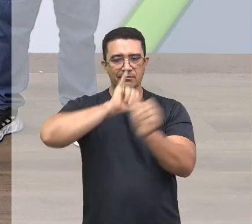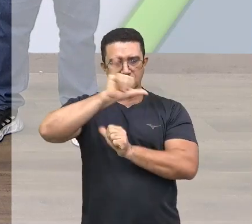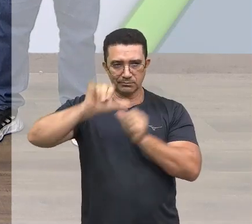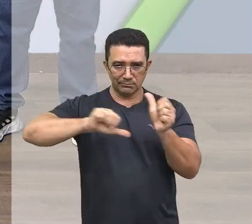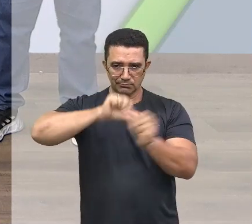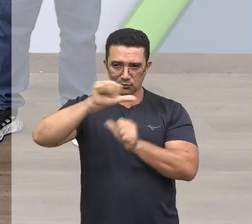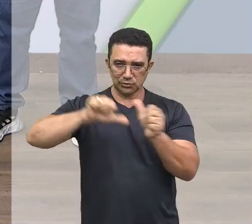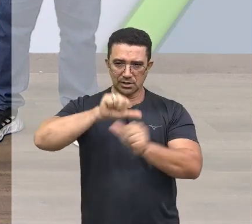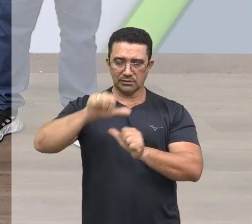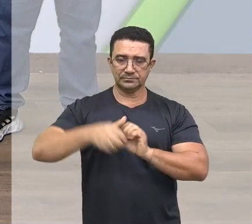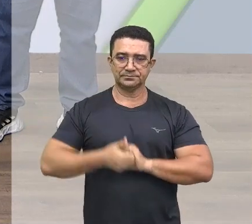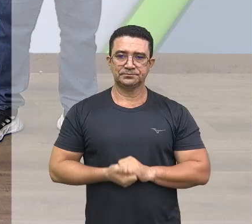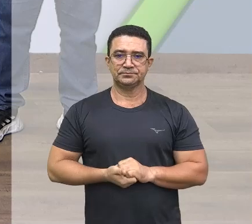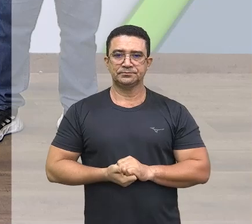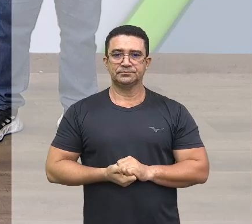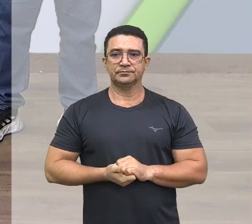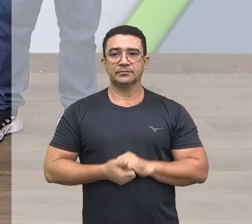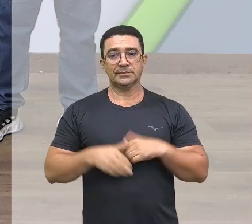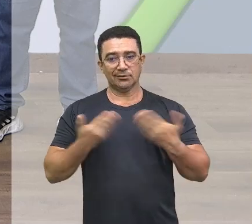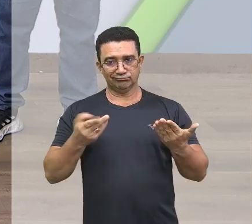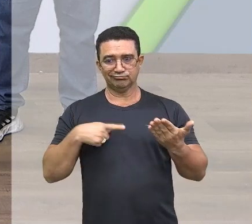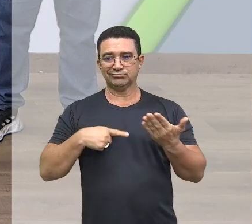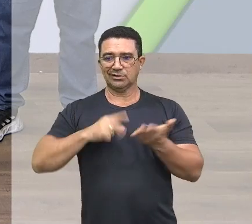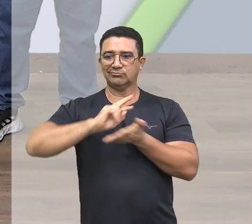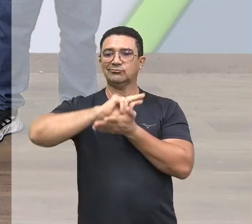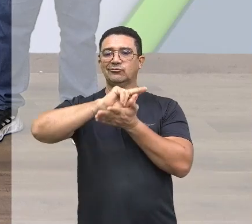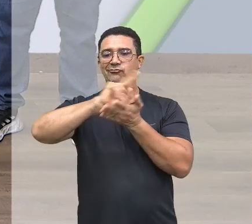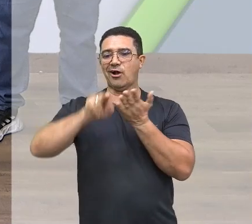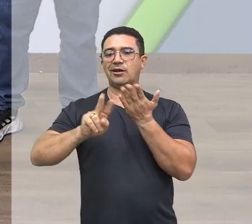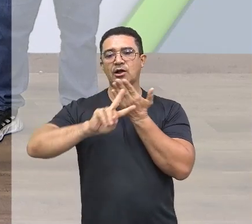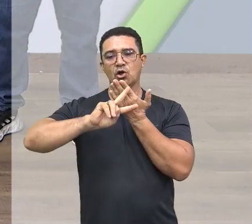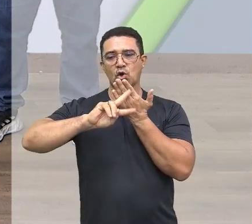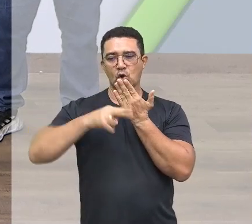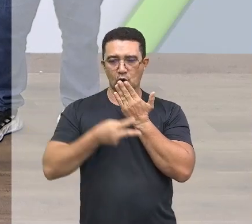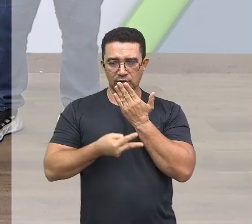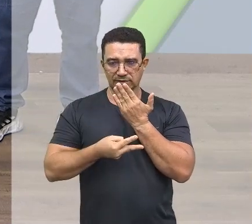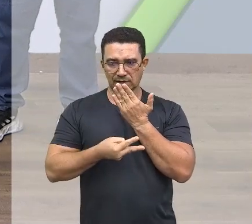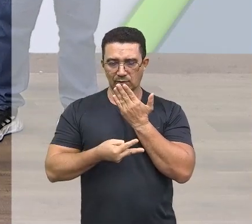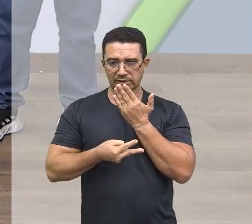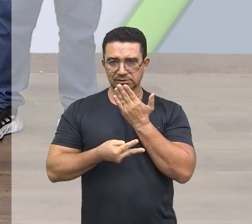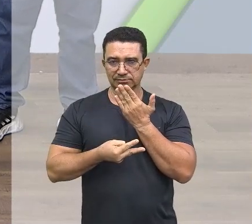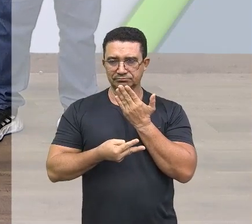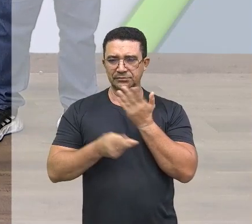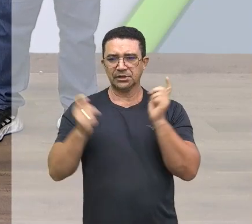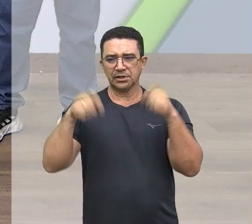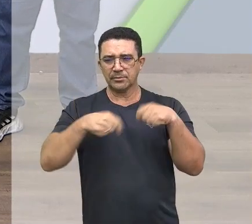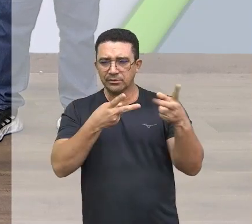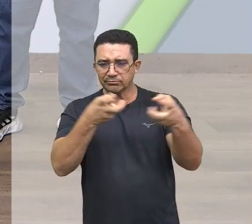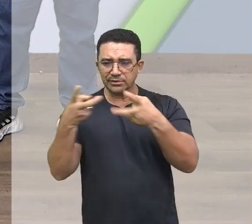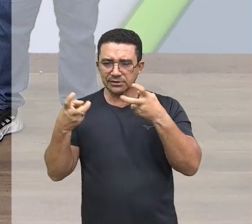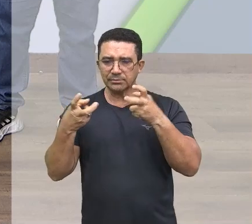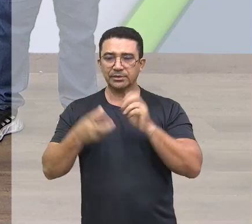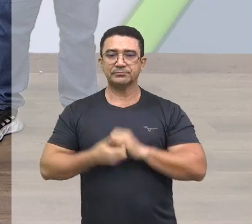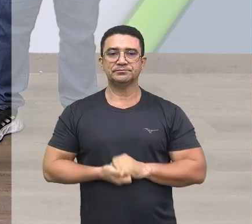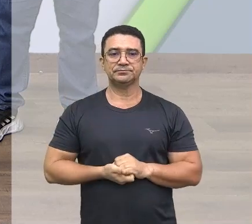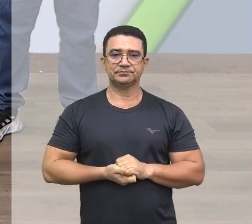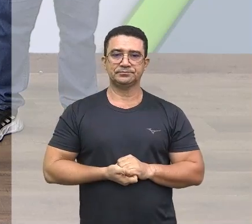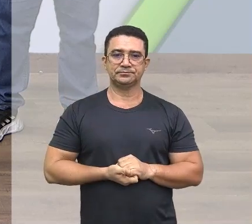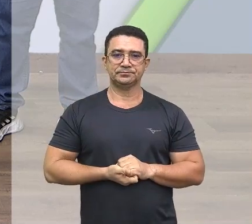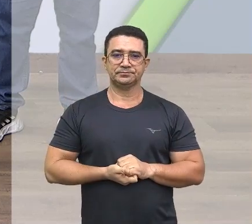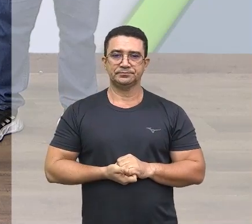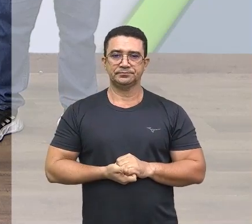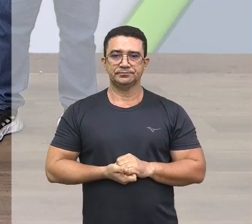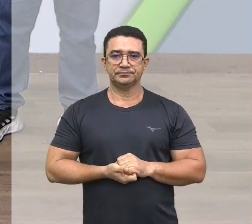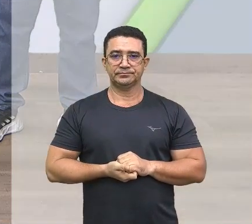certo? E para isso tem as suas consequências, né? Olha só, quais as consequências que nós podemos observar do aquecimento